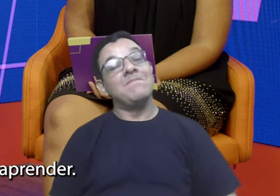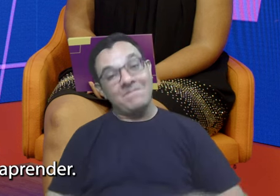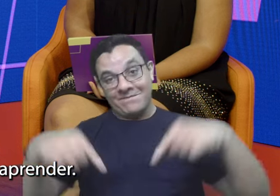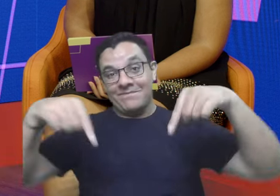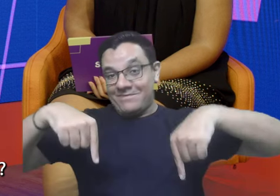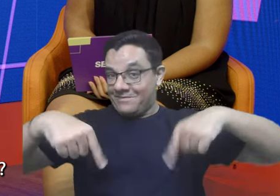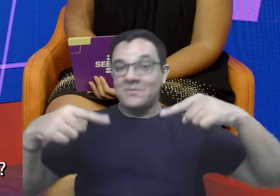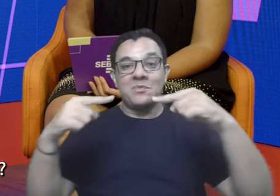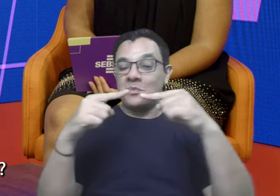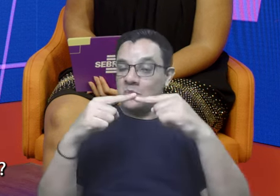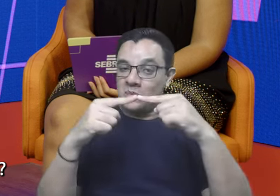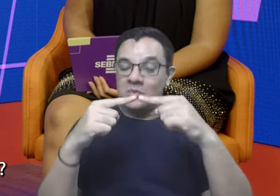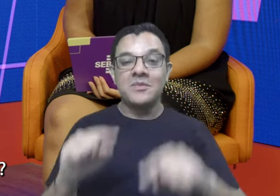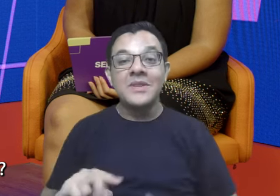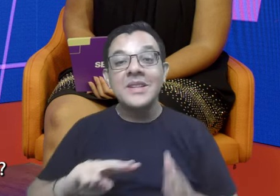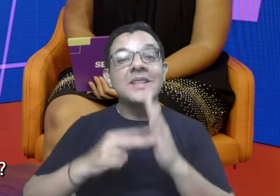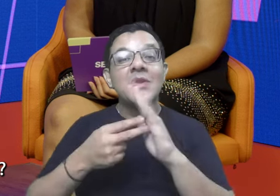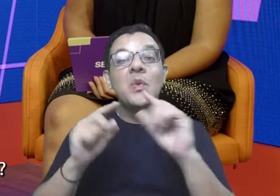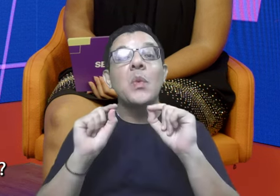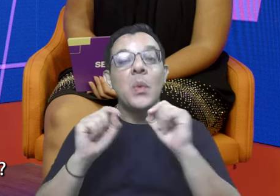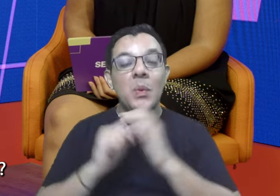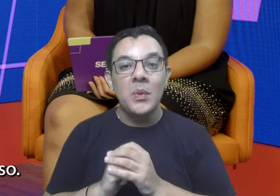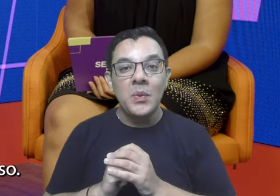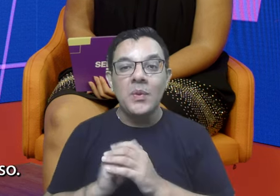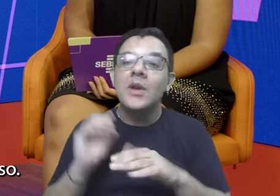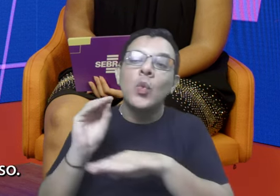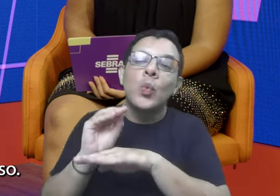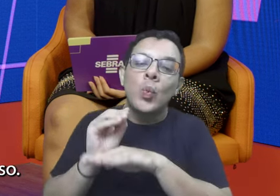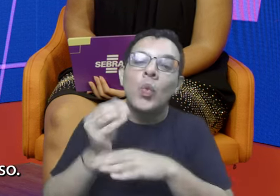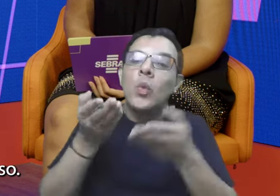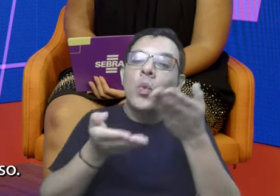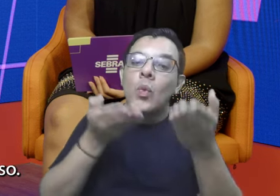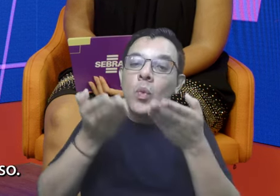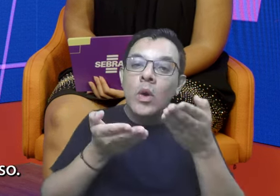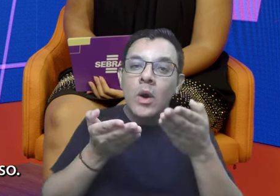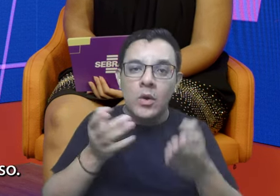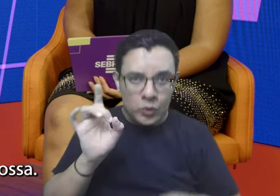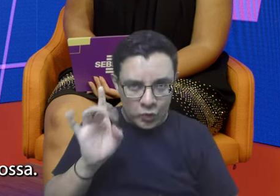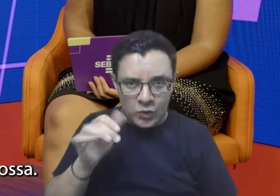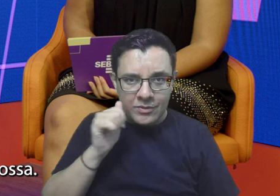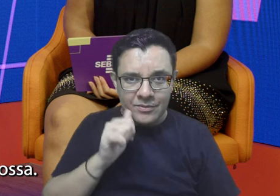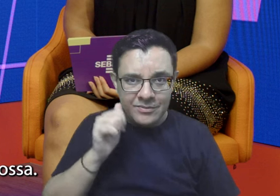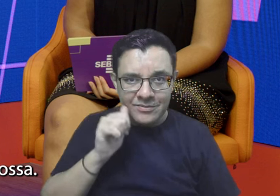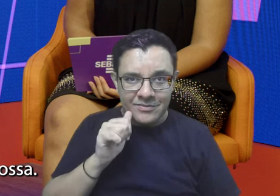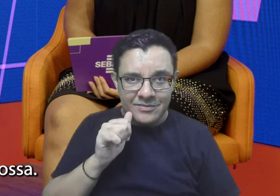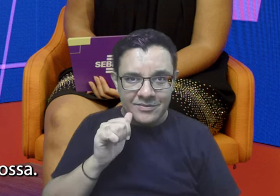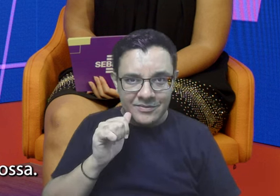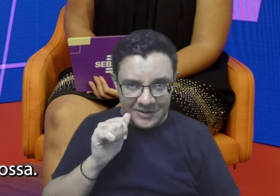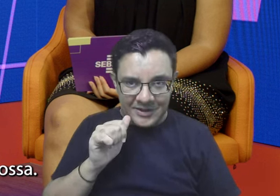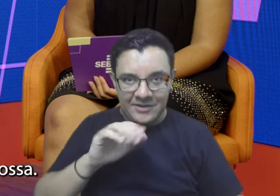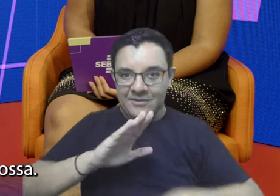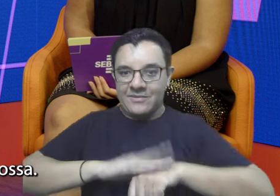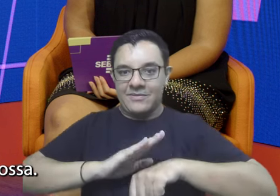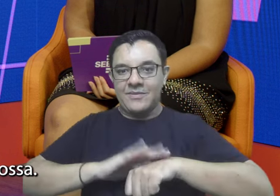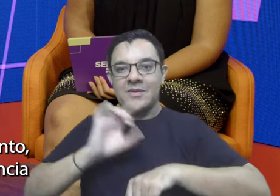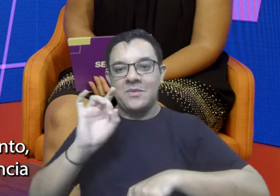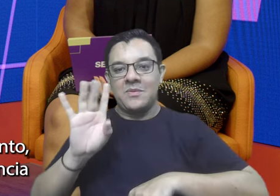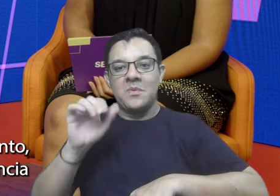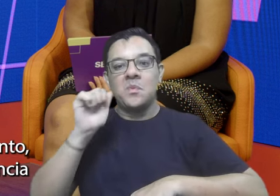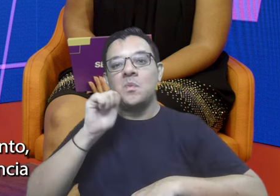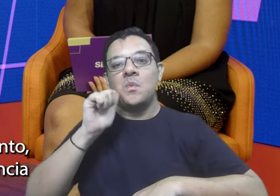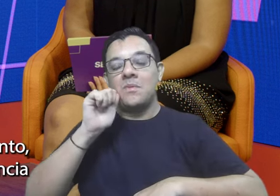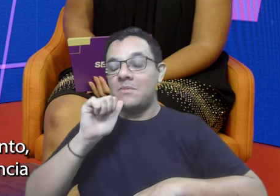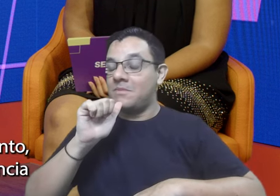aprender então o que que isso significa o cuidado ele não é só nosso ele não é uma atribuição só nossa né